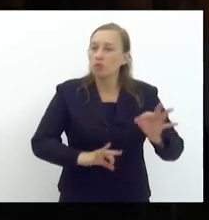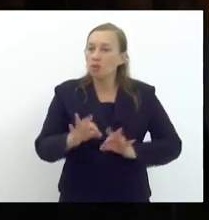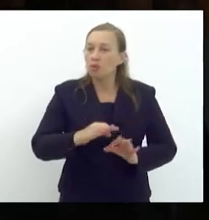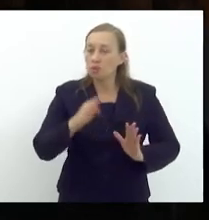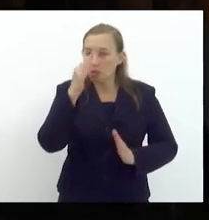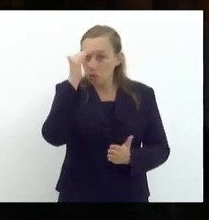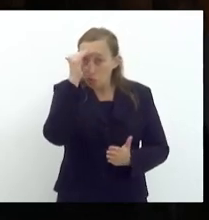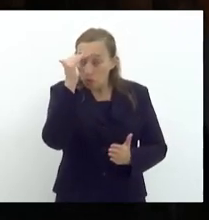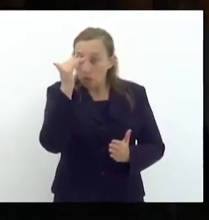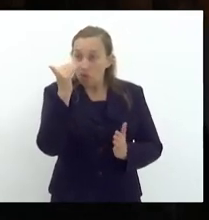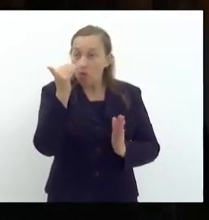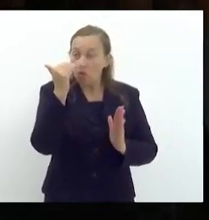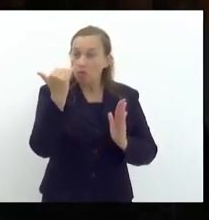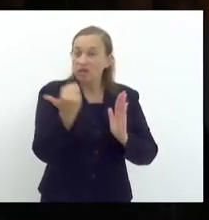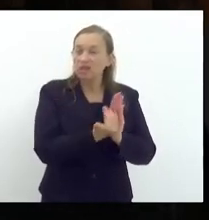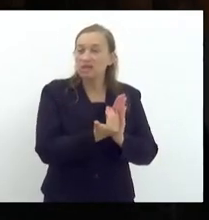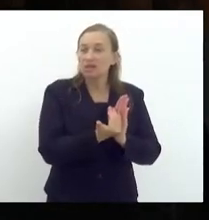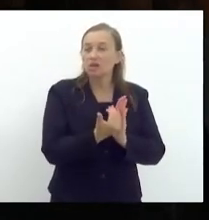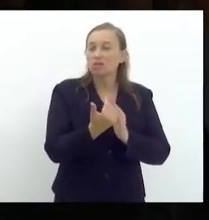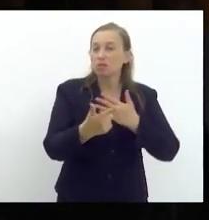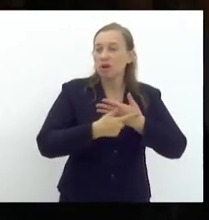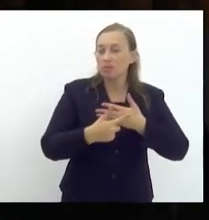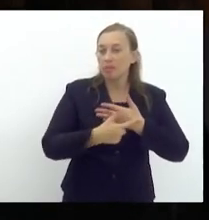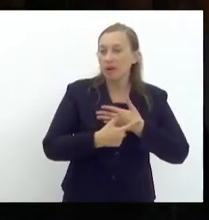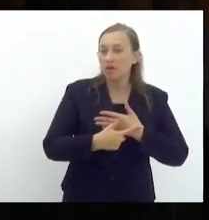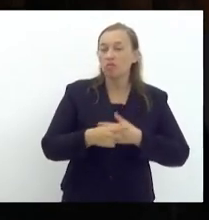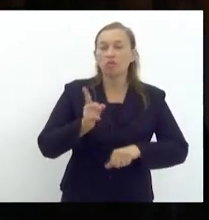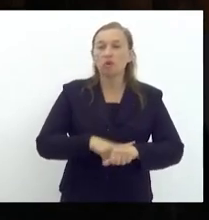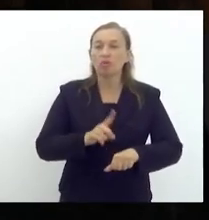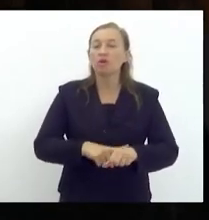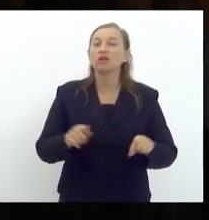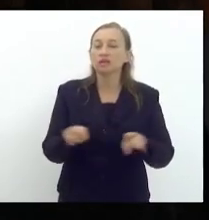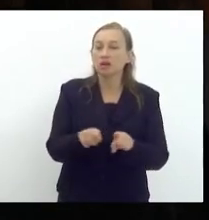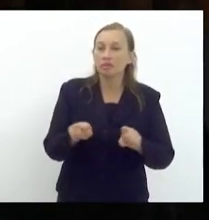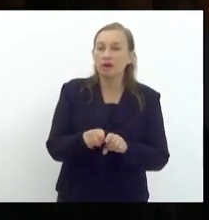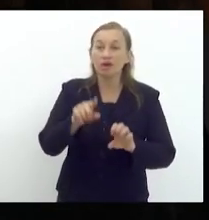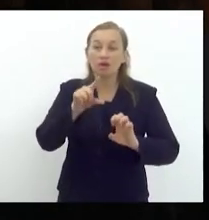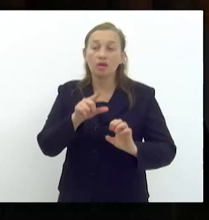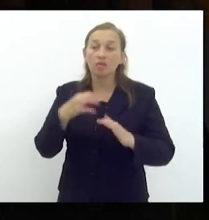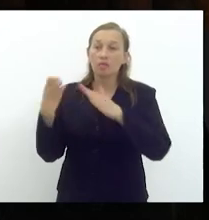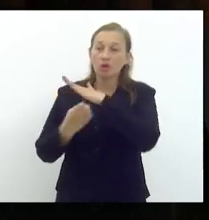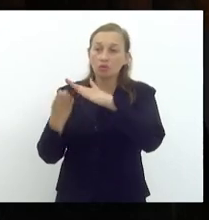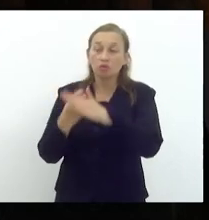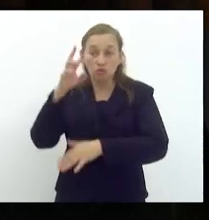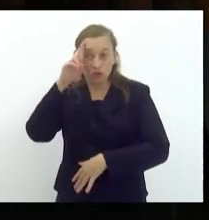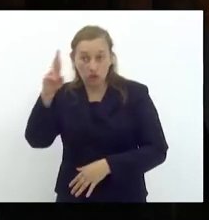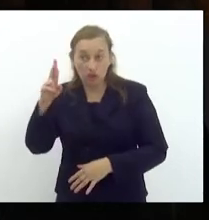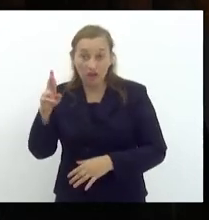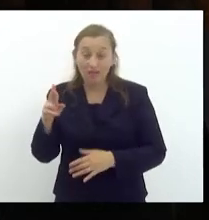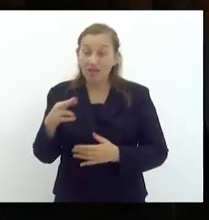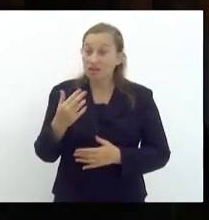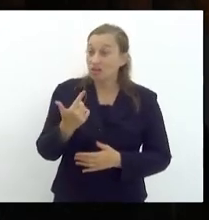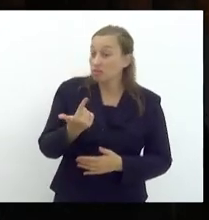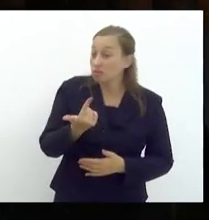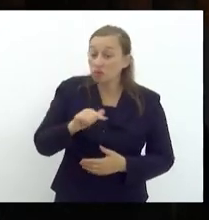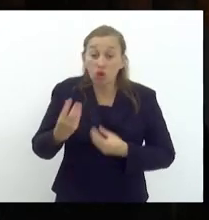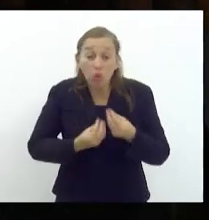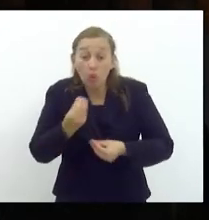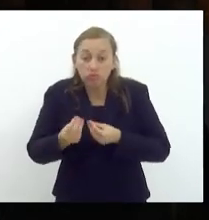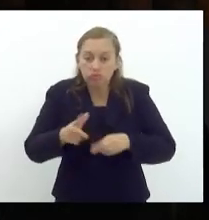só para o pobre mas também para o empresário que ficou de mãos atadas sem poder trabalhar